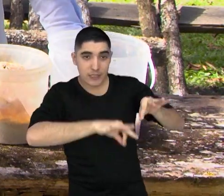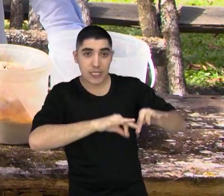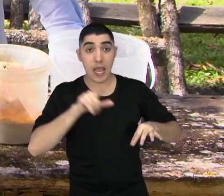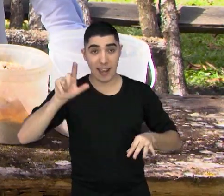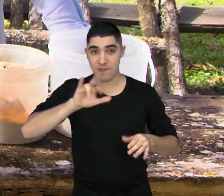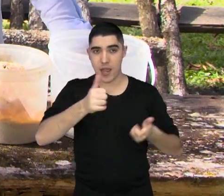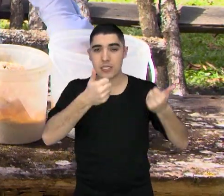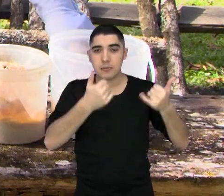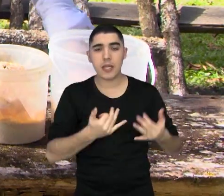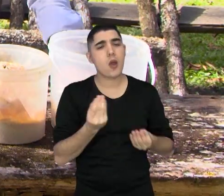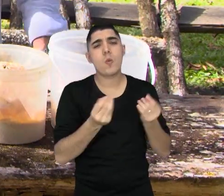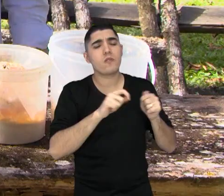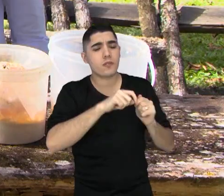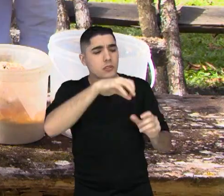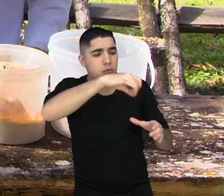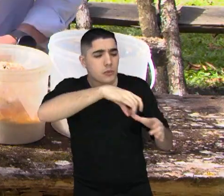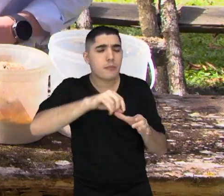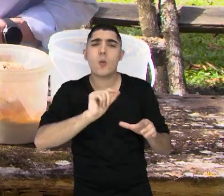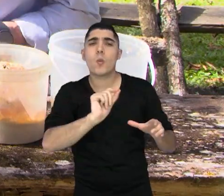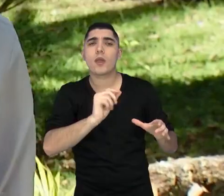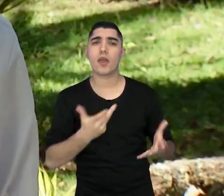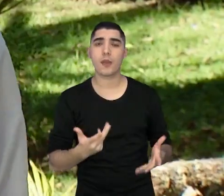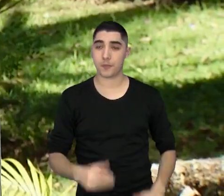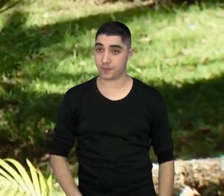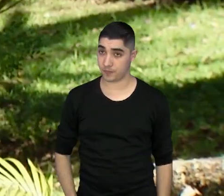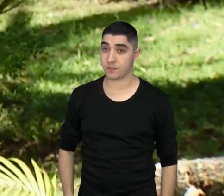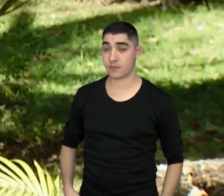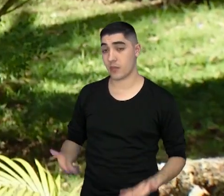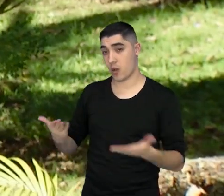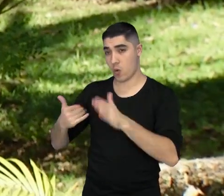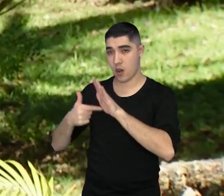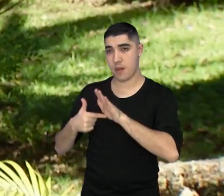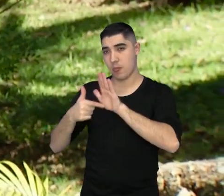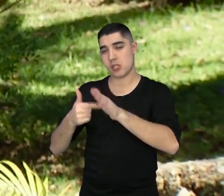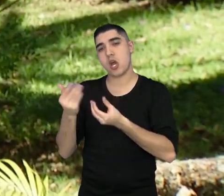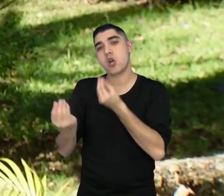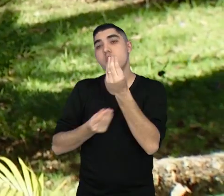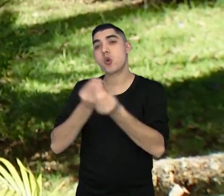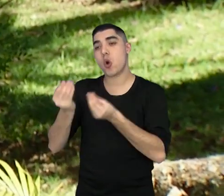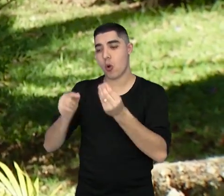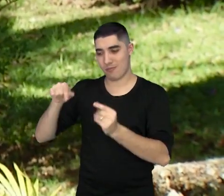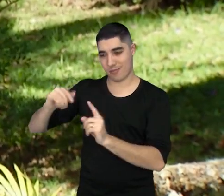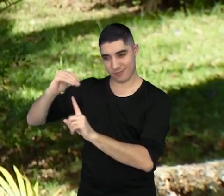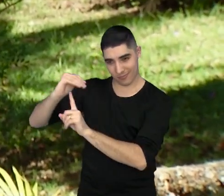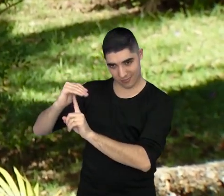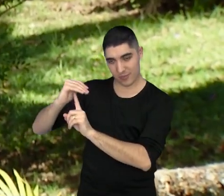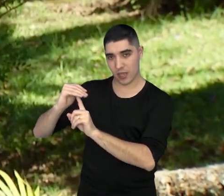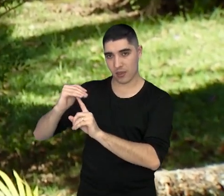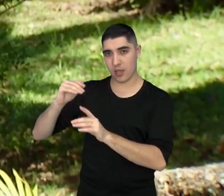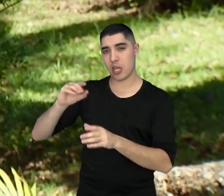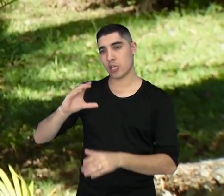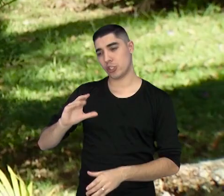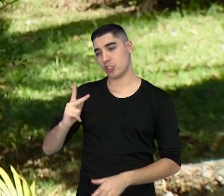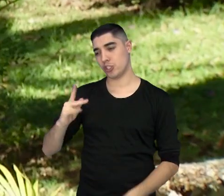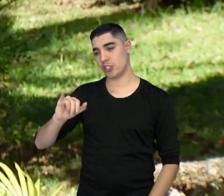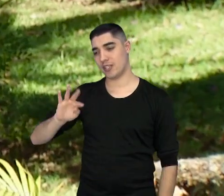tudo direitinho. O que nós vamos plantar aqui hoje, Carlos? Nós vamos mostrar aqui como é que se faz o plantio do cogumelo shiitake na